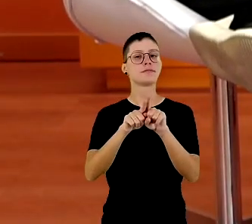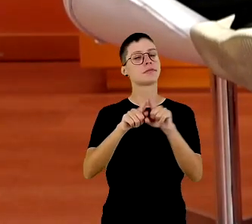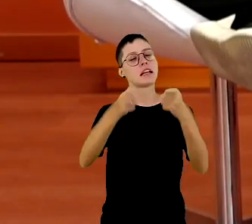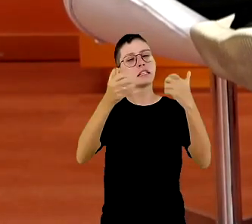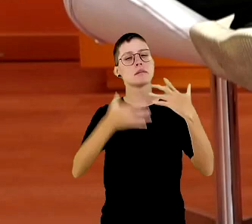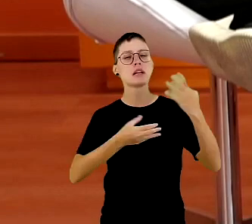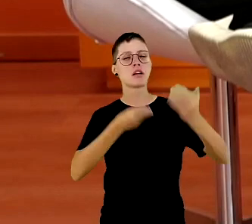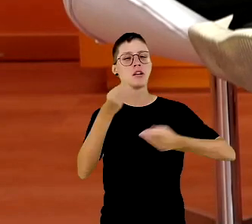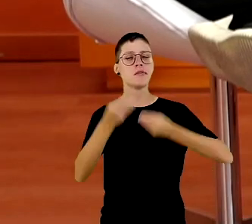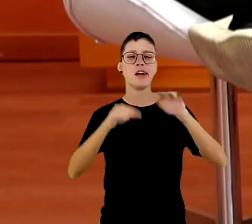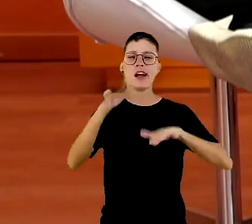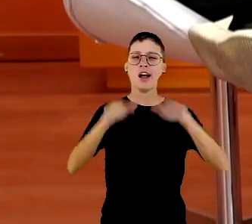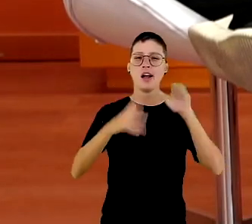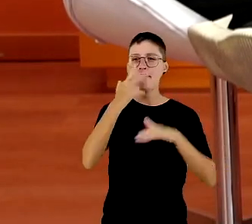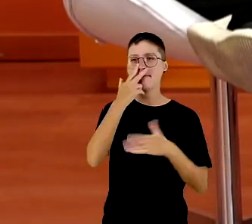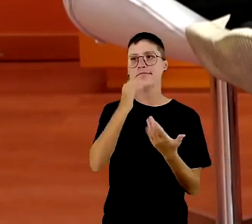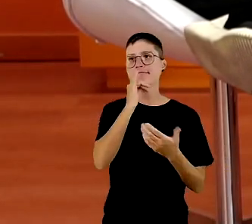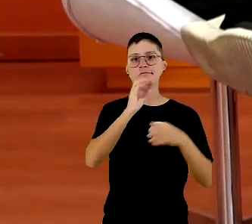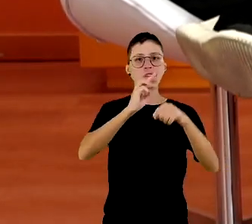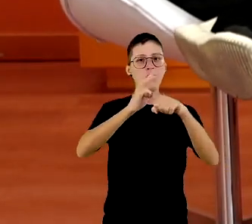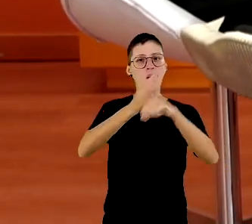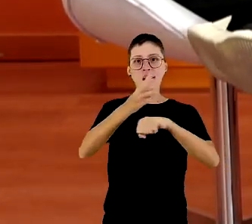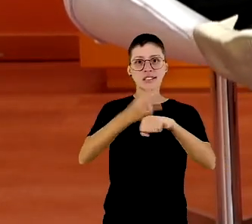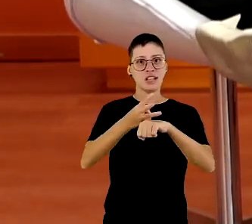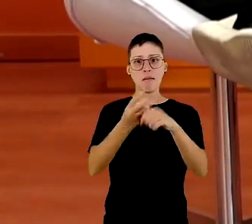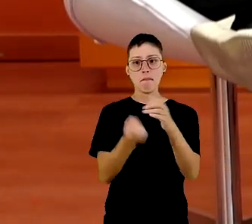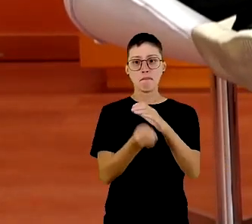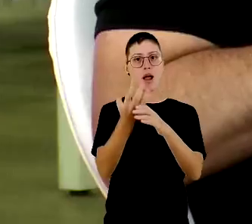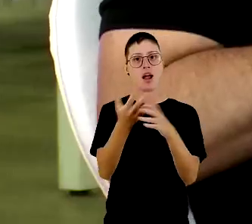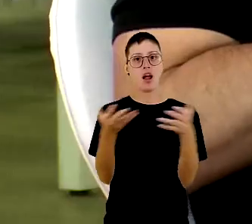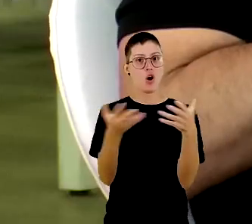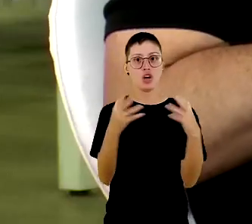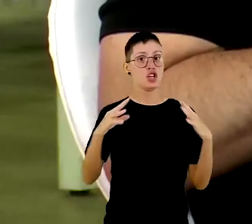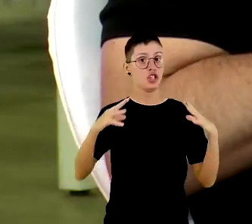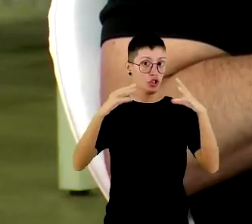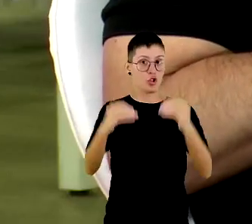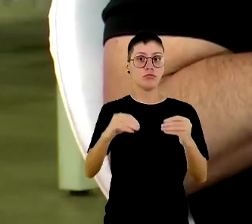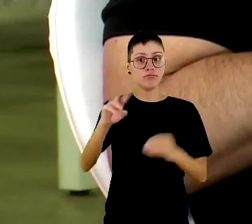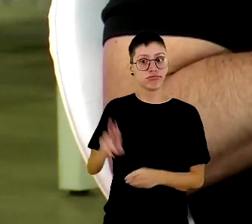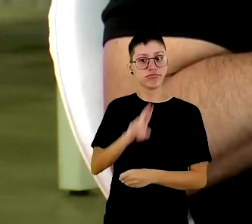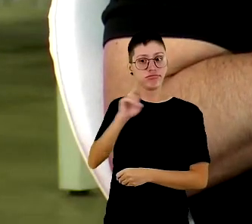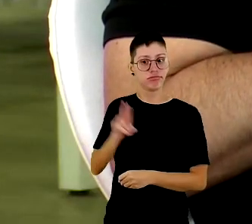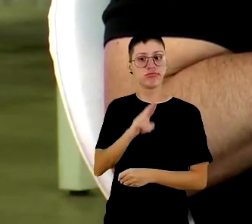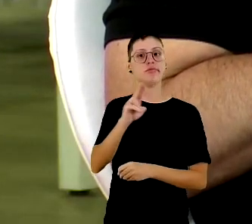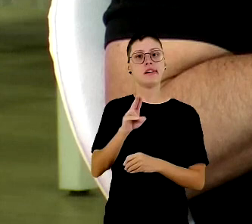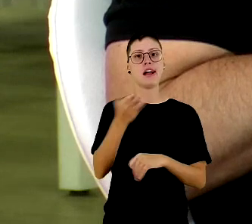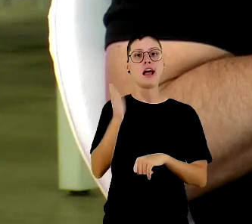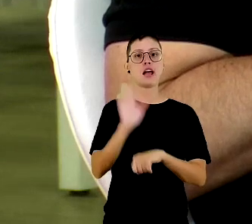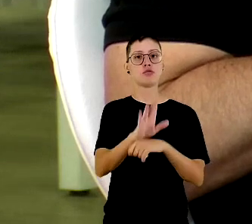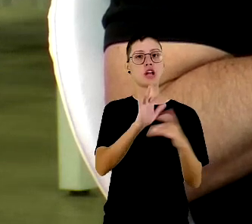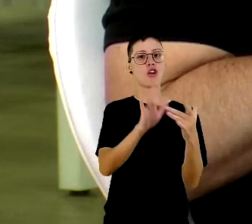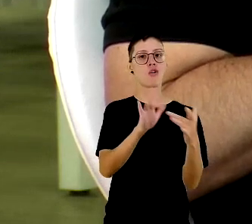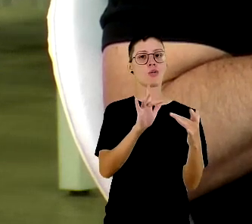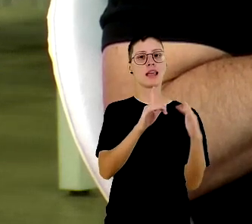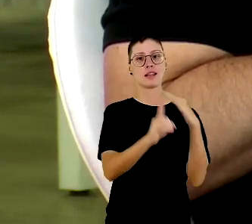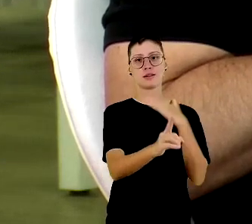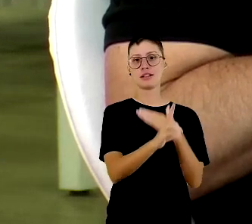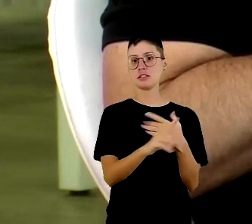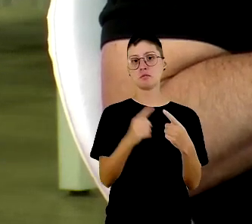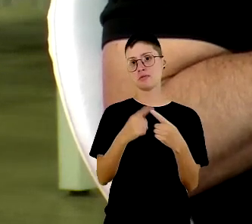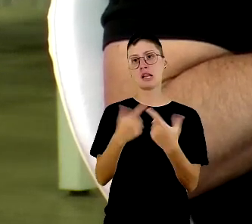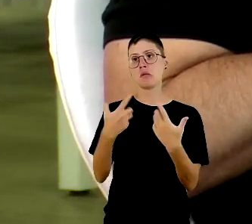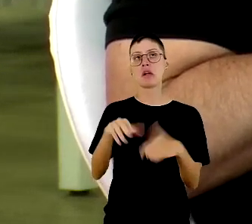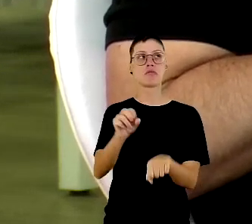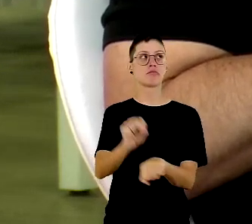como o WhatsApp ele surge hoje como um baita elemento de contato com o cliente, porque o cliente não quer esperar uma ligação, ver